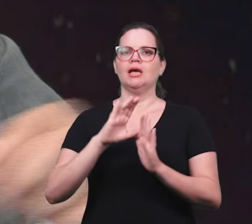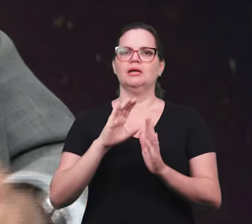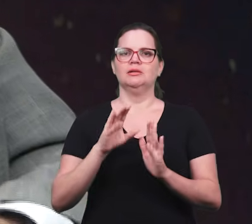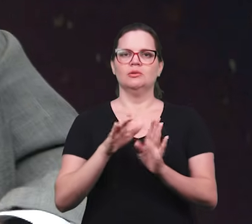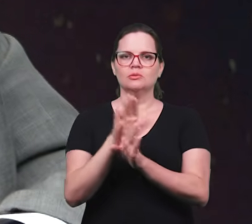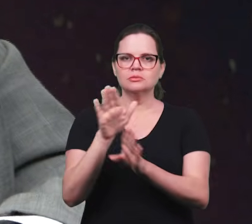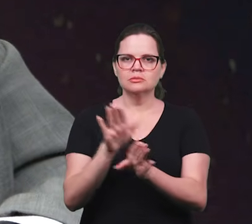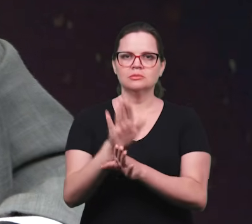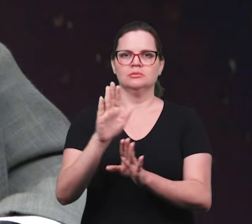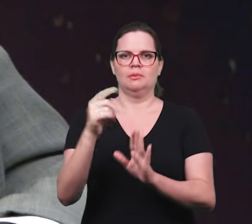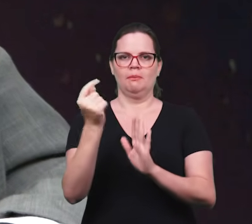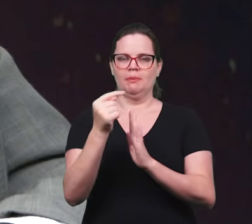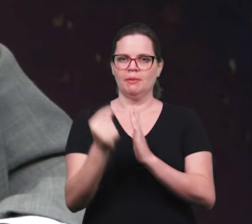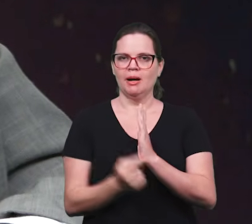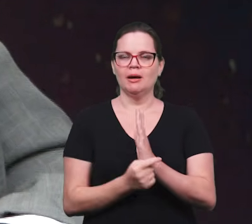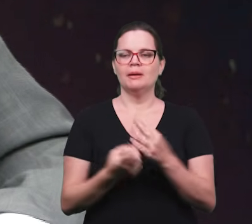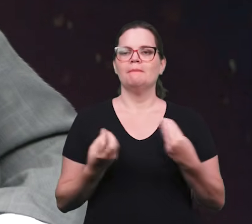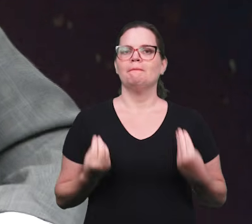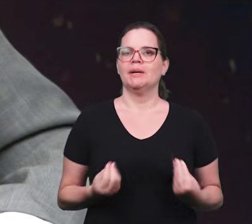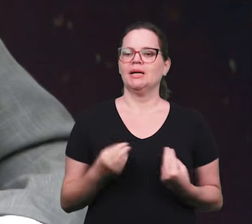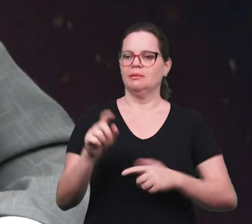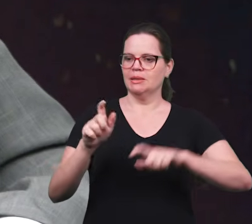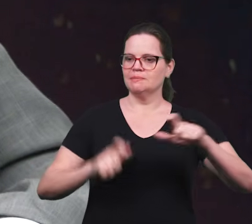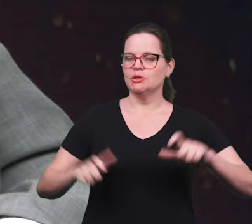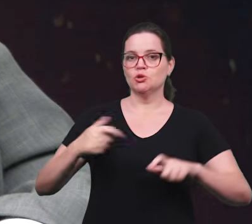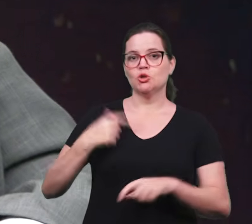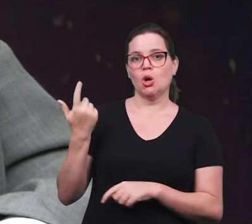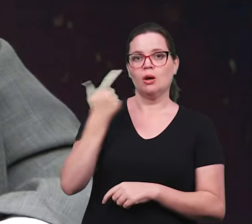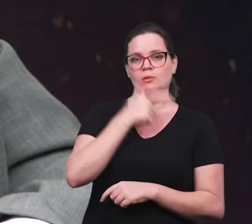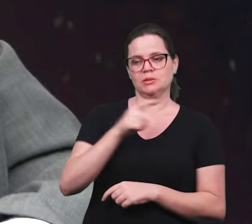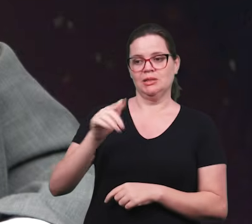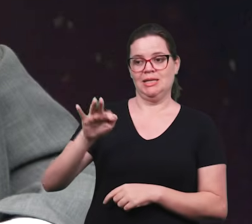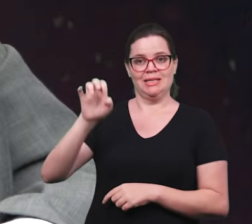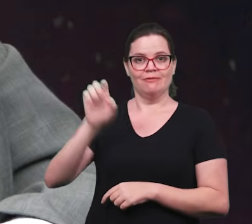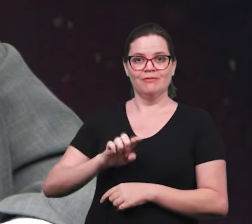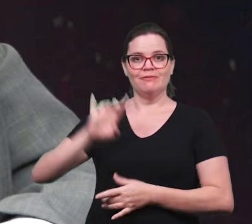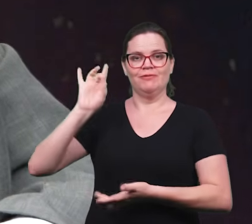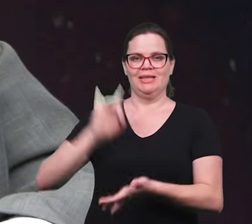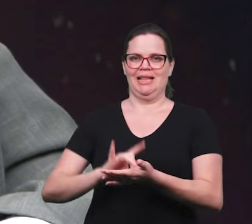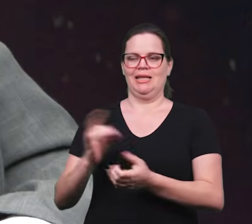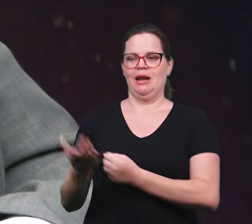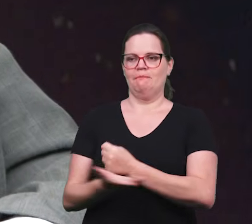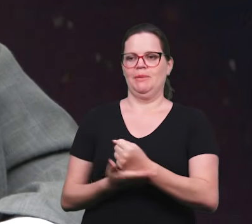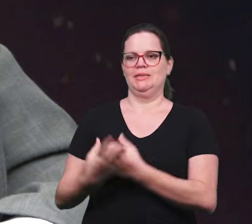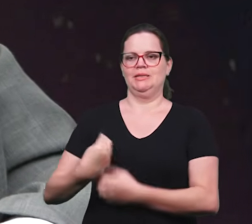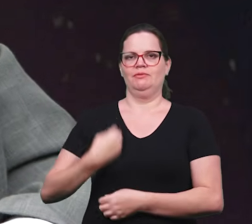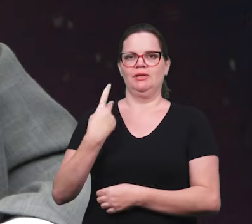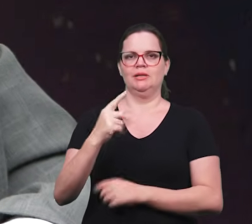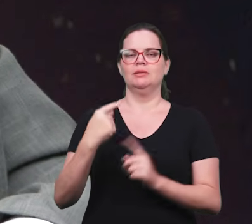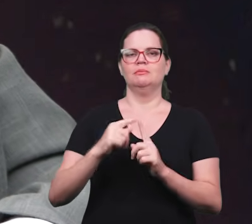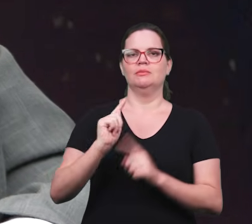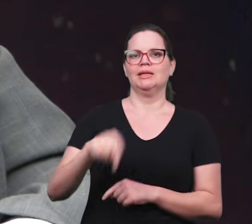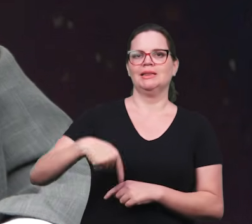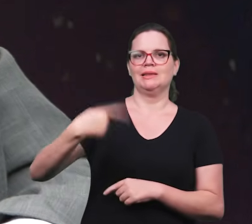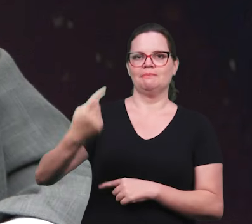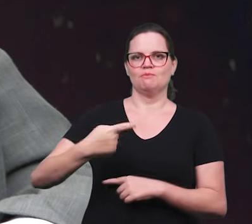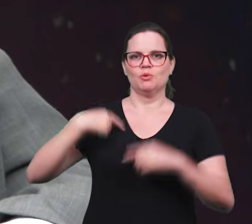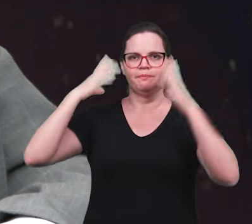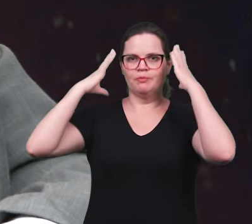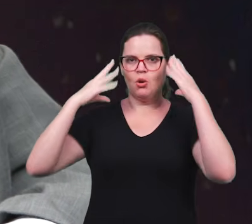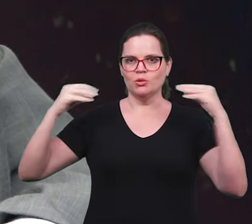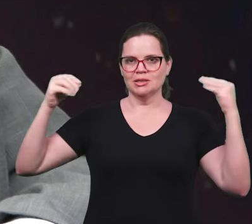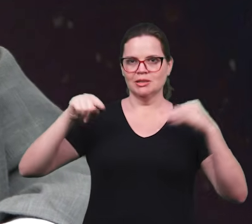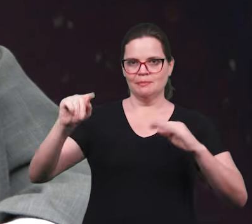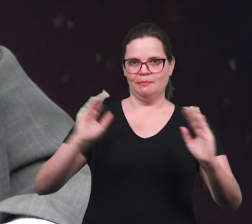conceitos para que o homem possa estar estabelecido nessa fé verdadeira. Porque quando chega lá em Constantino, depois a gente vai tratar melhor sobre